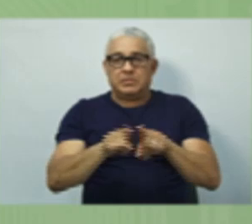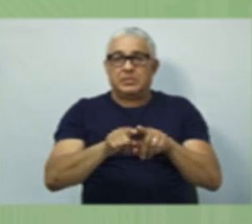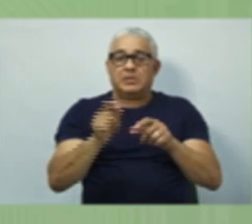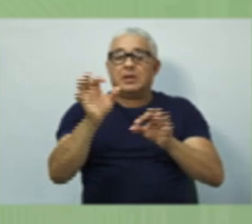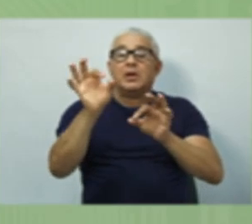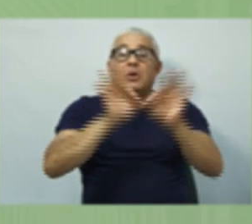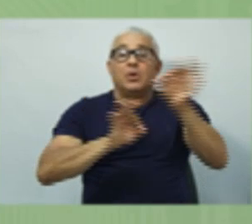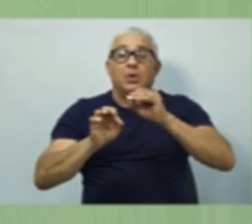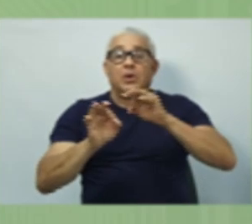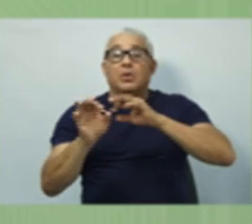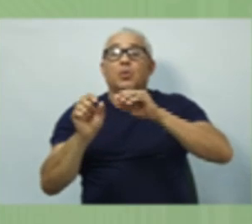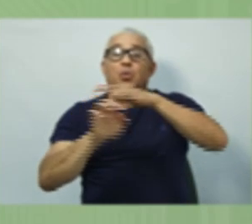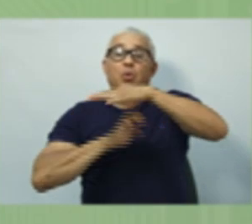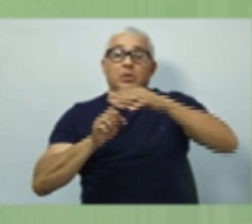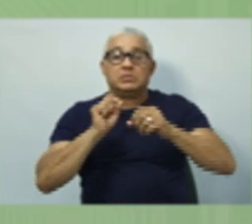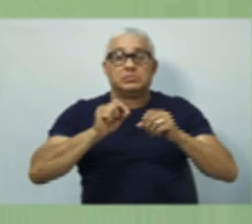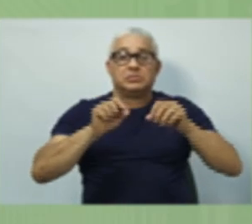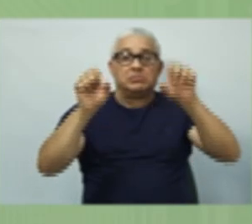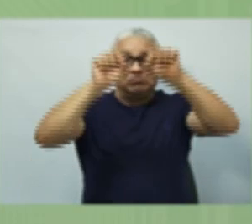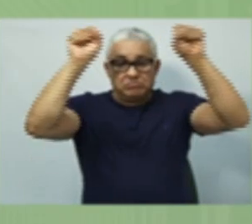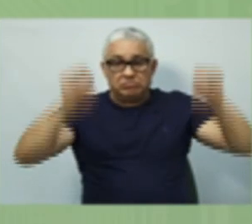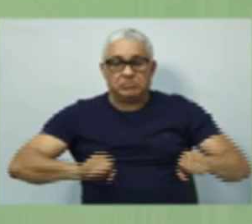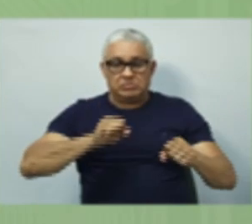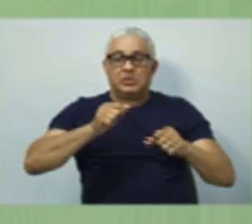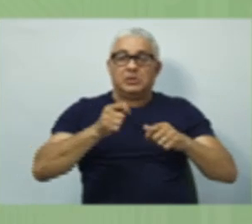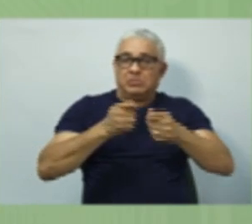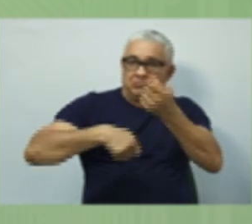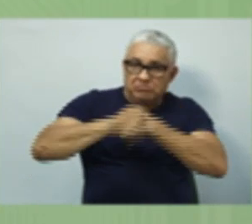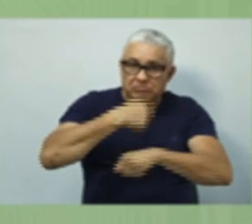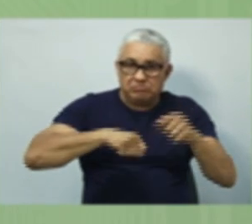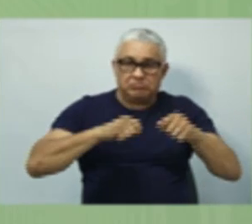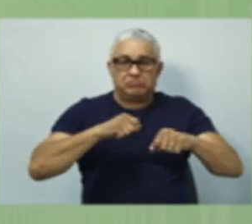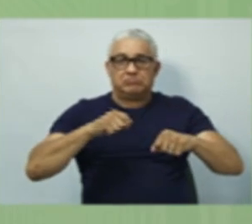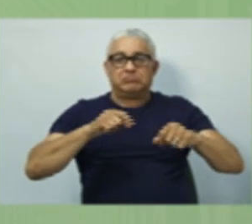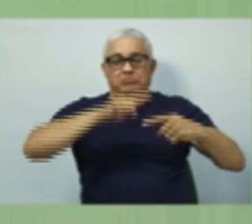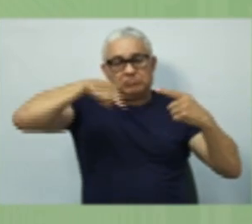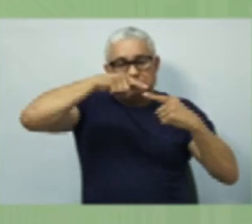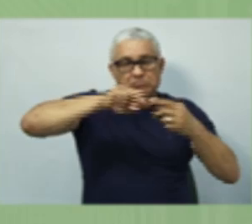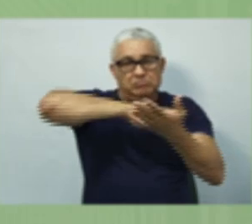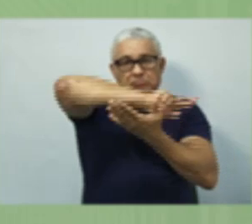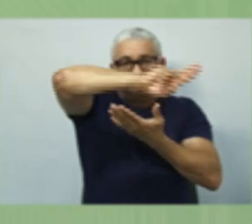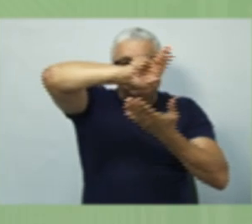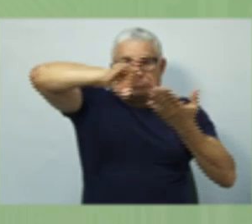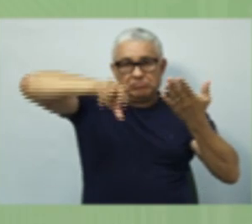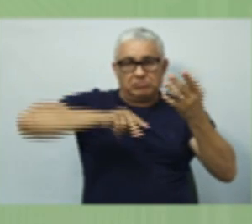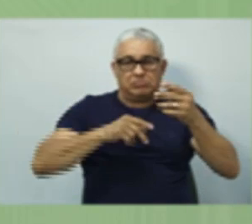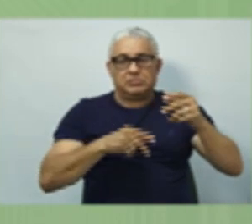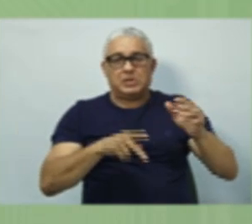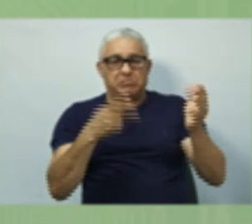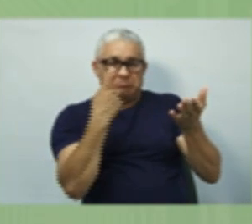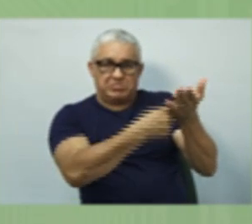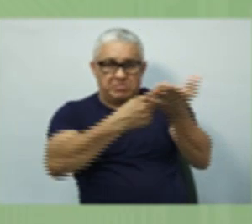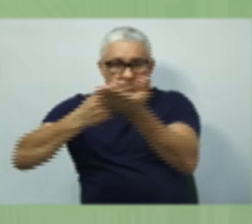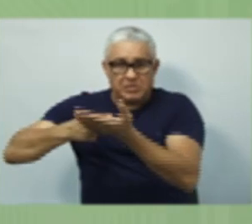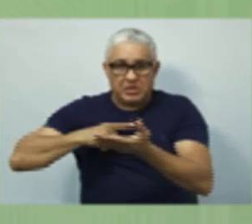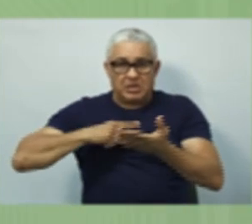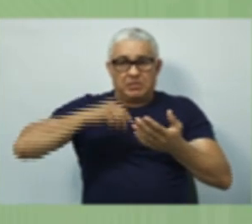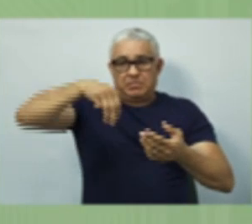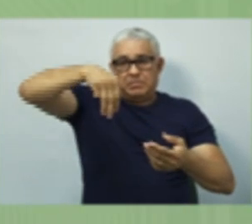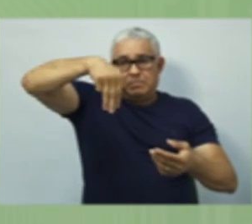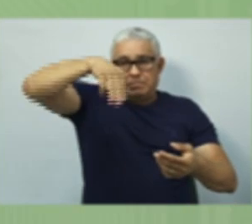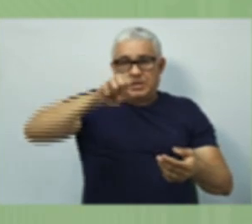administrado, projetado e operado para atingir determinado conjunto de objetivos. Então, se tem uma meta, se tem